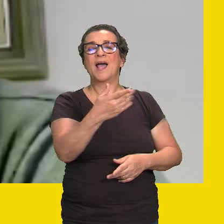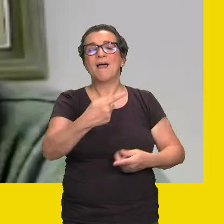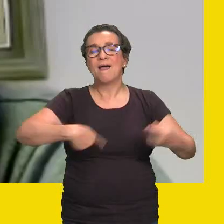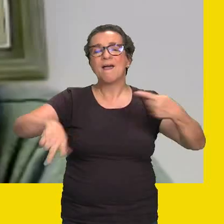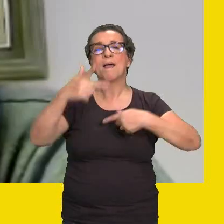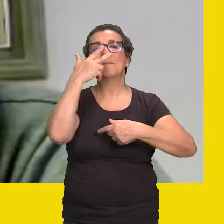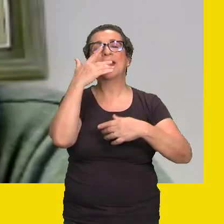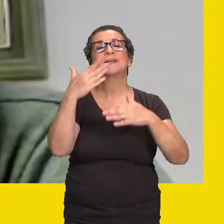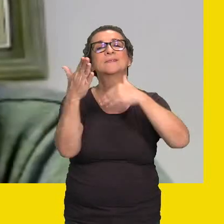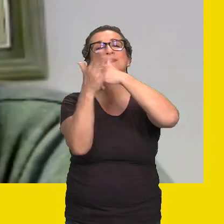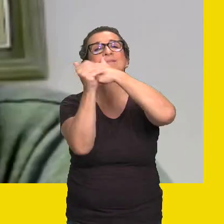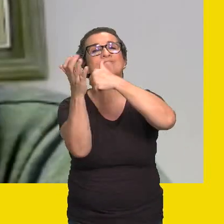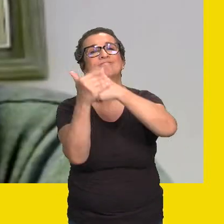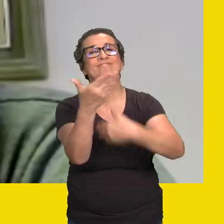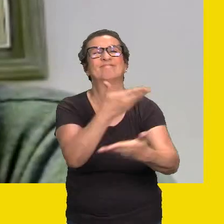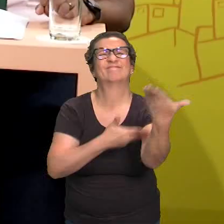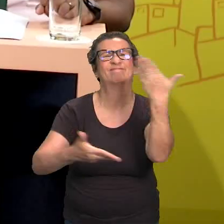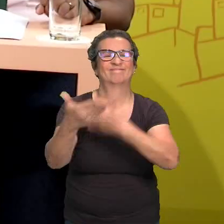assertividade naquilo que a gente está fazendo.